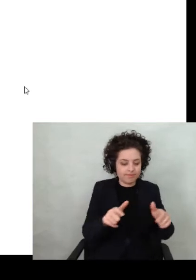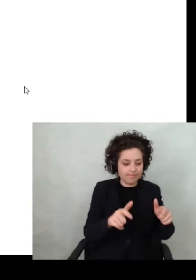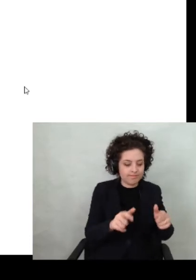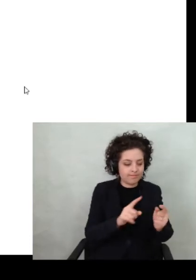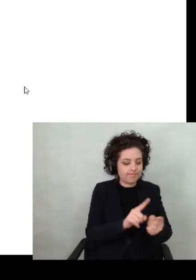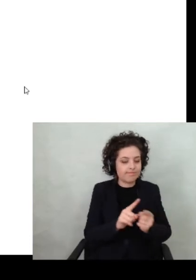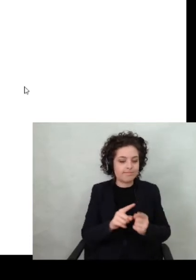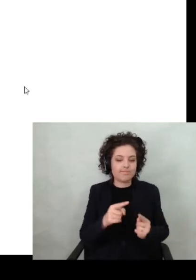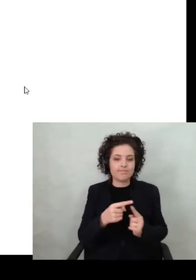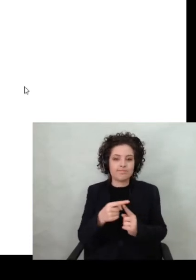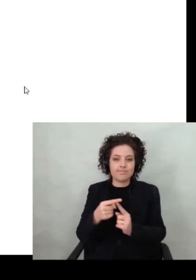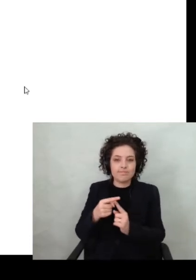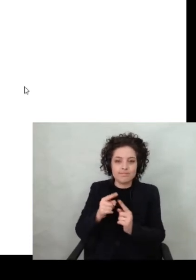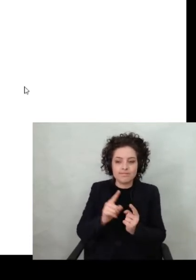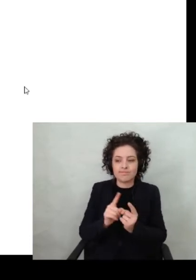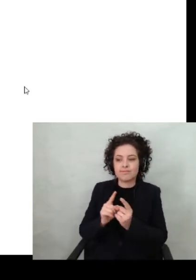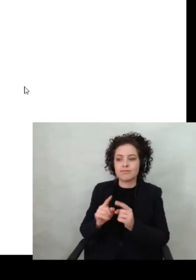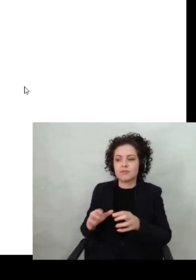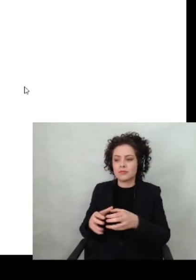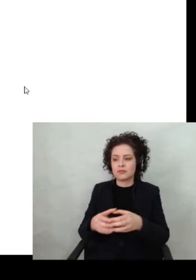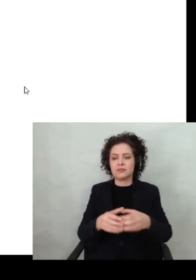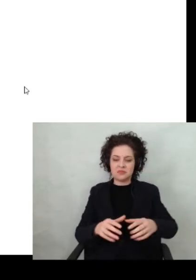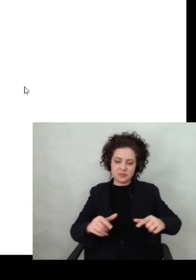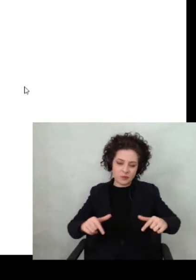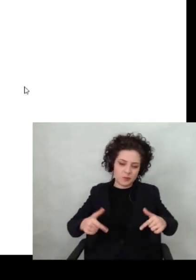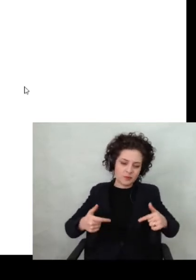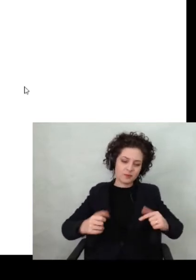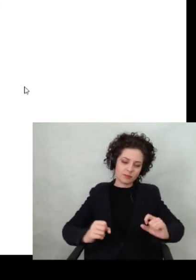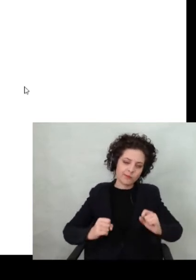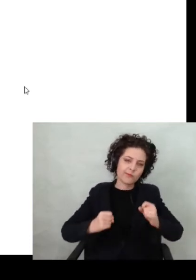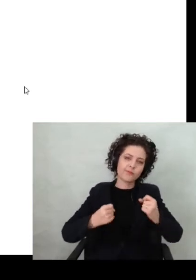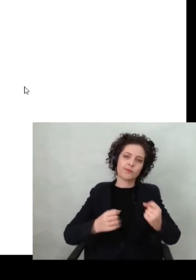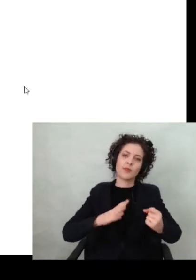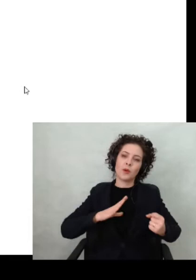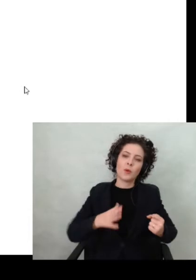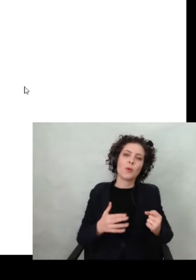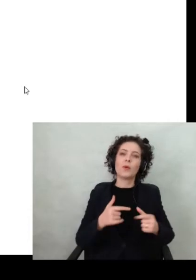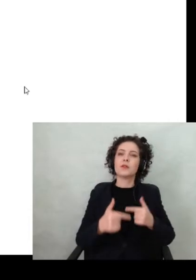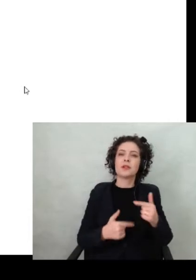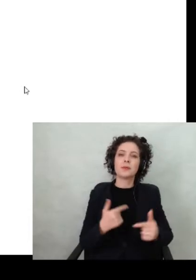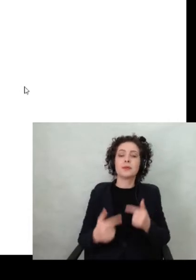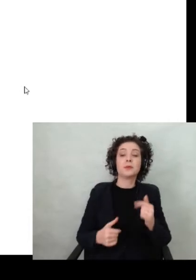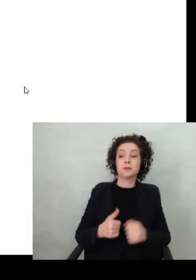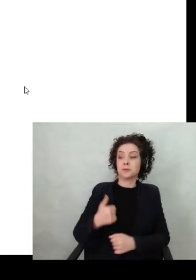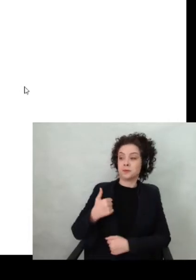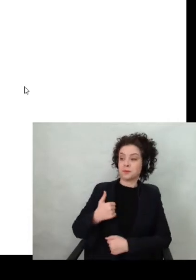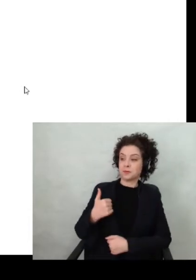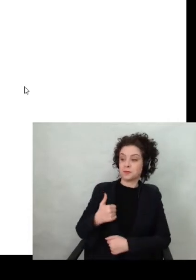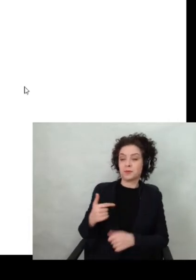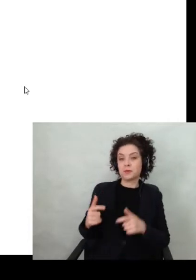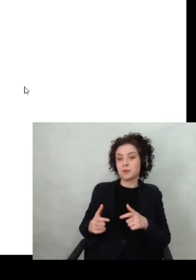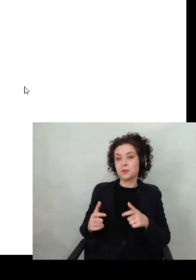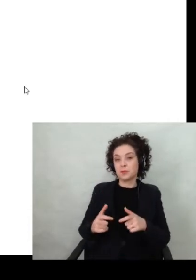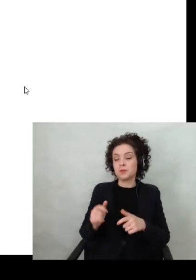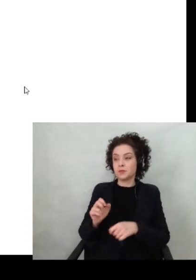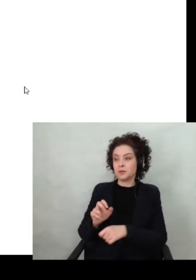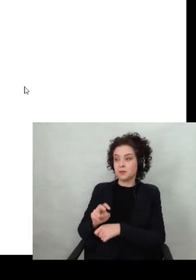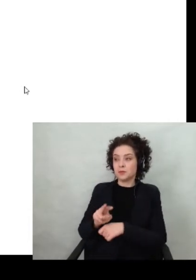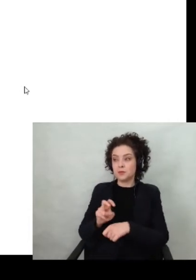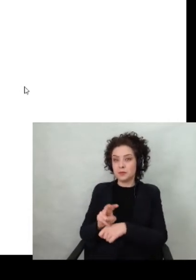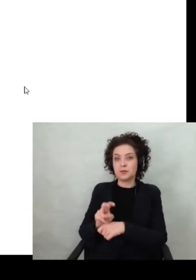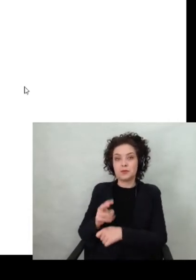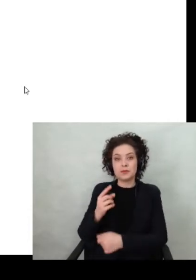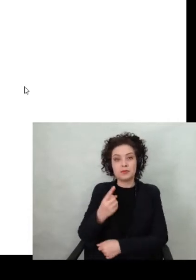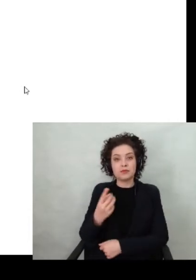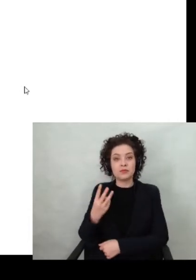as equipes estão enfrentando bravamente essa pandemia. Nosso primeiro caso foi na infectologia, em 13 de março. De lá